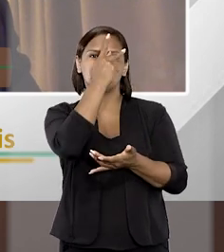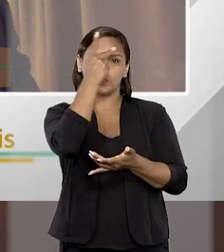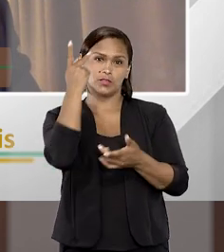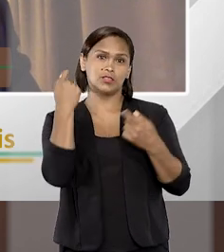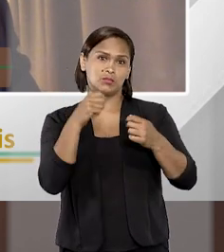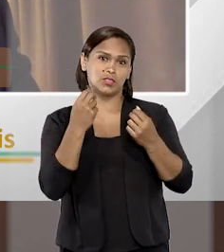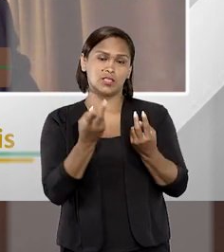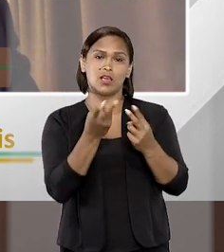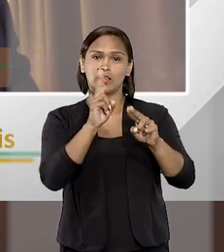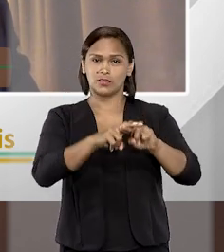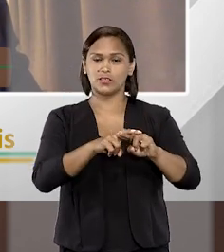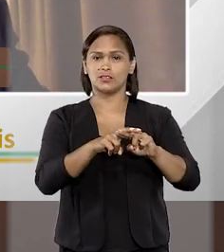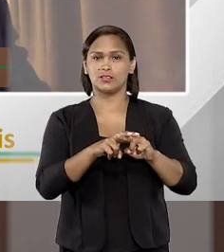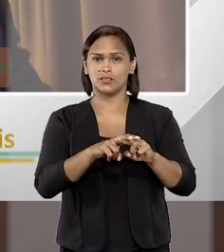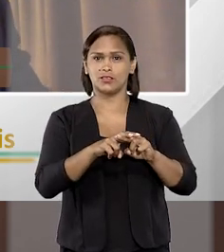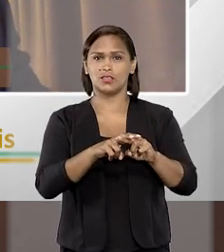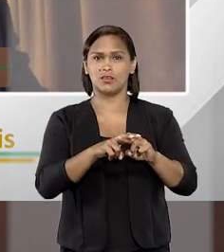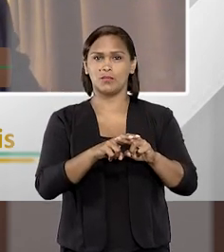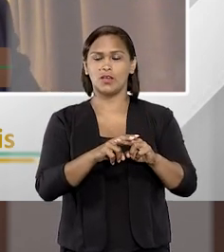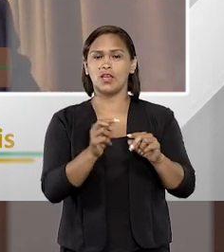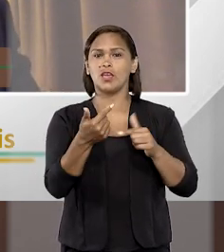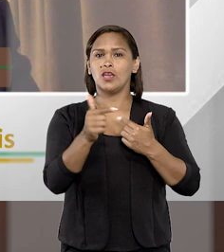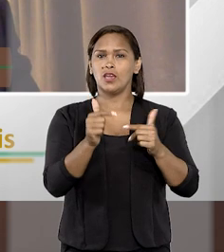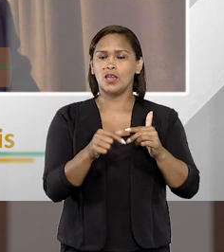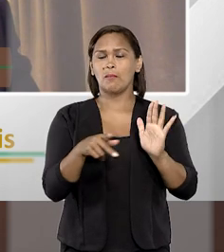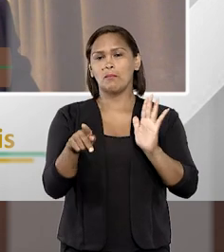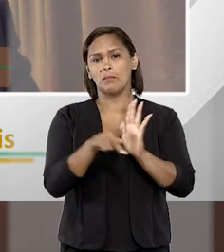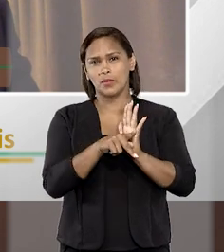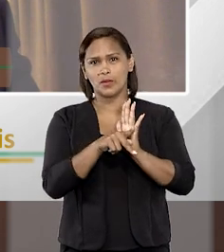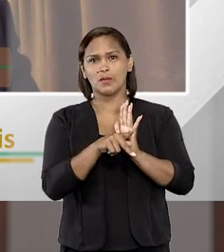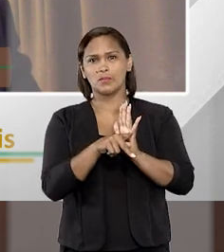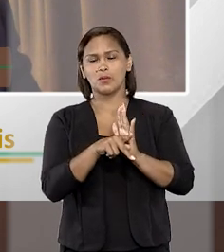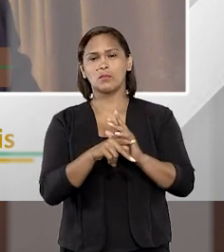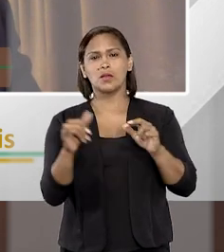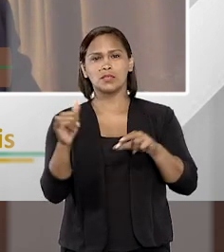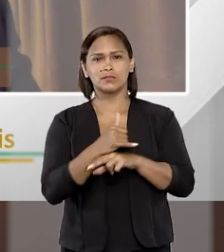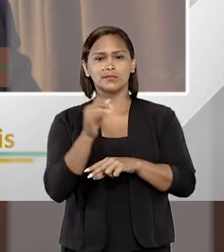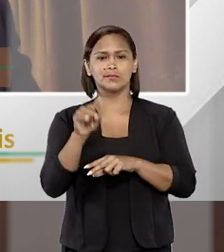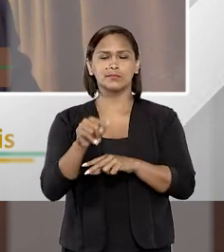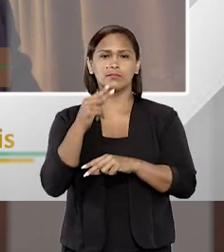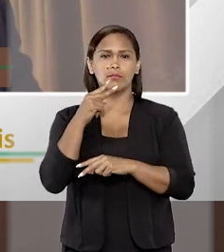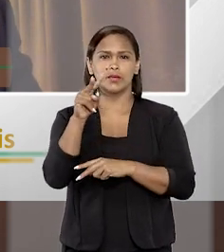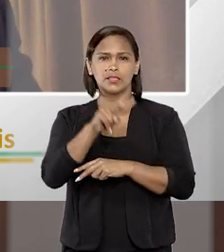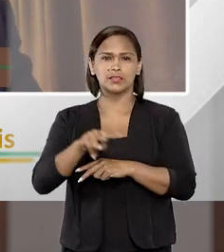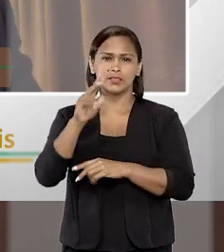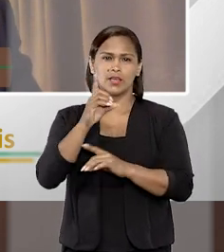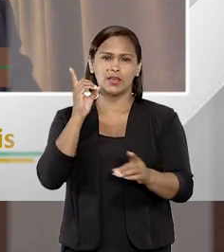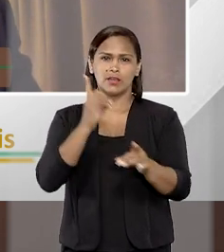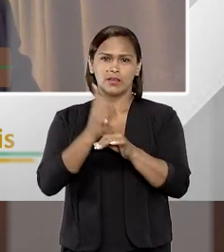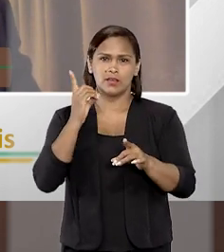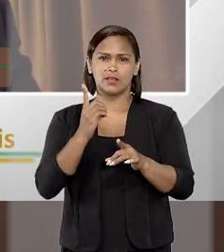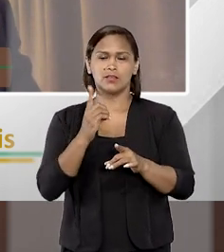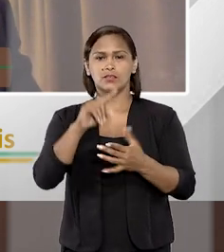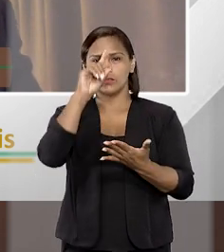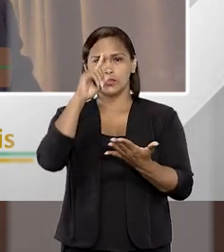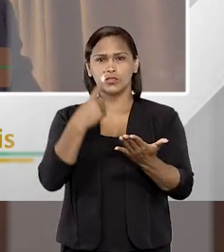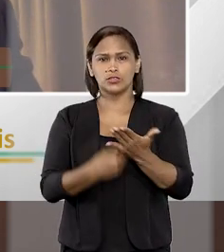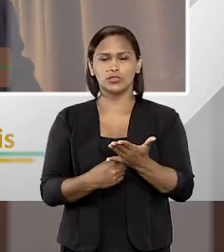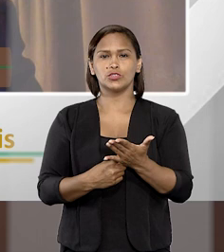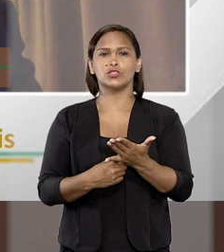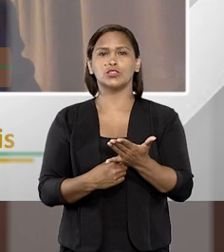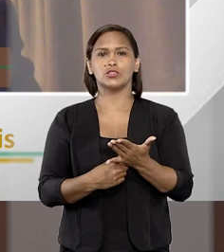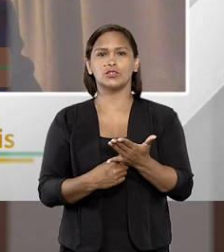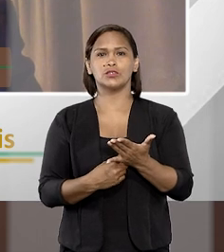no lugar no lugar apropriado para serem aí decididos a